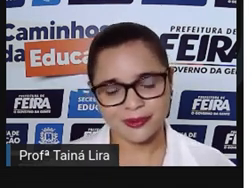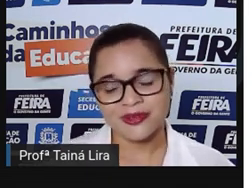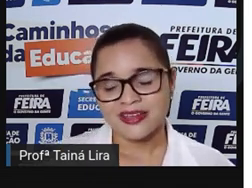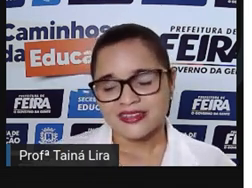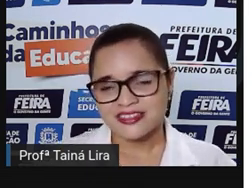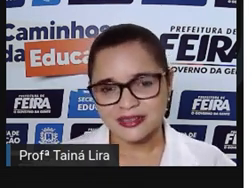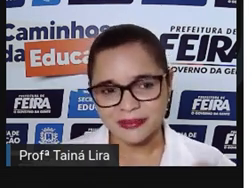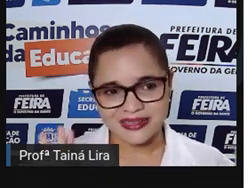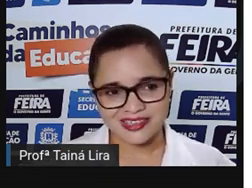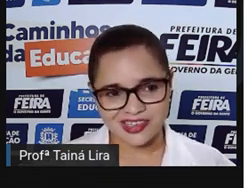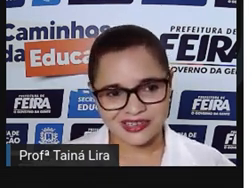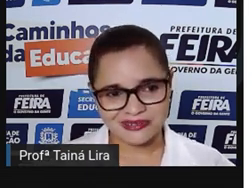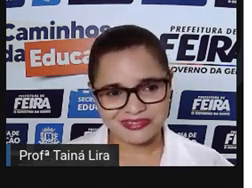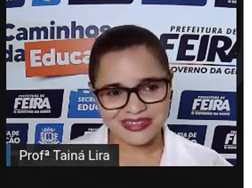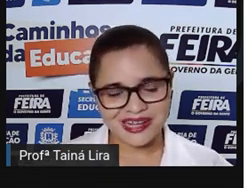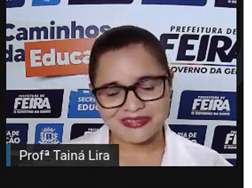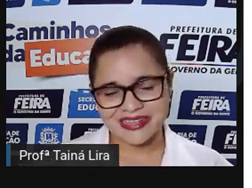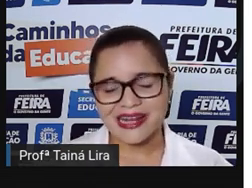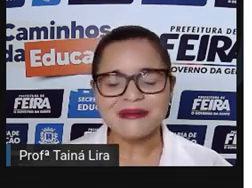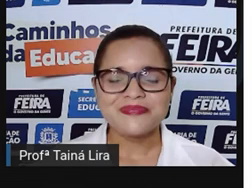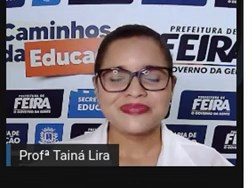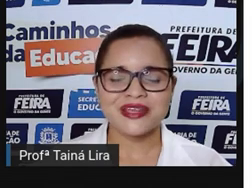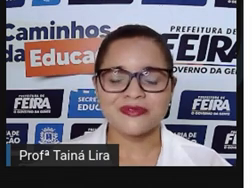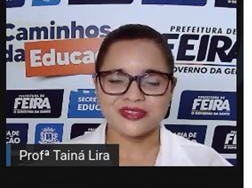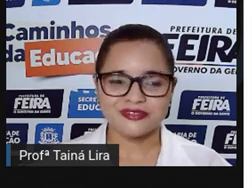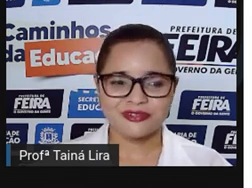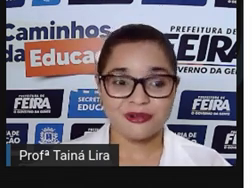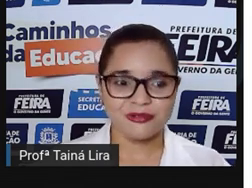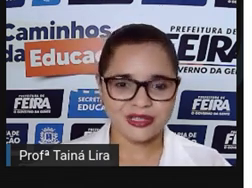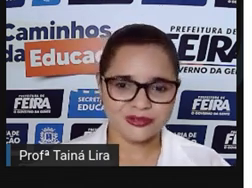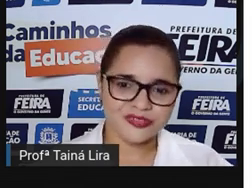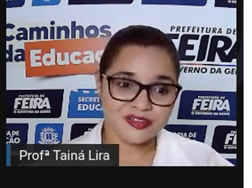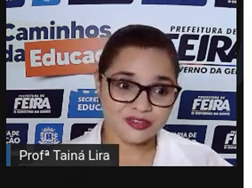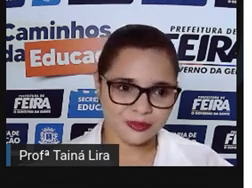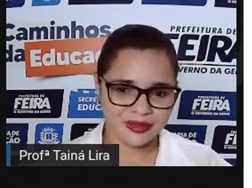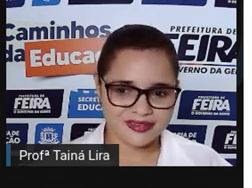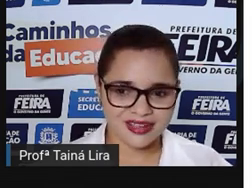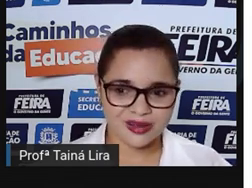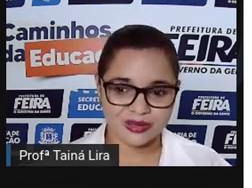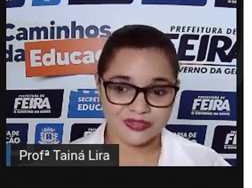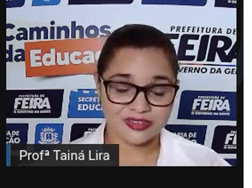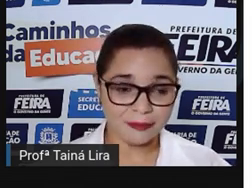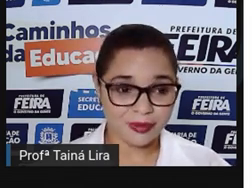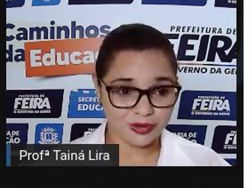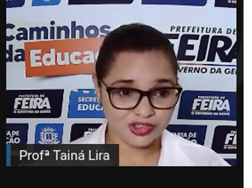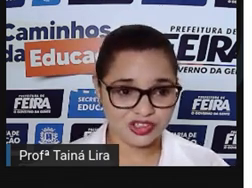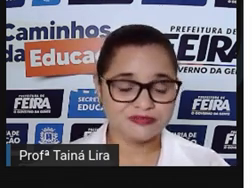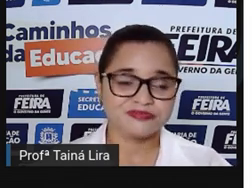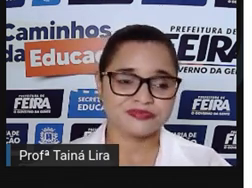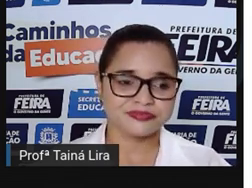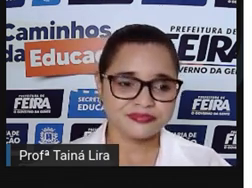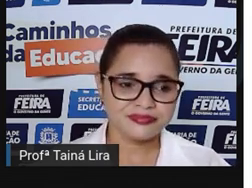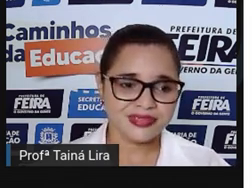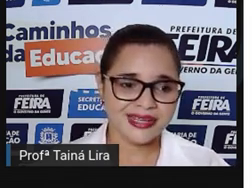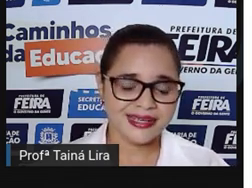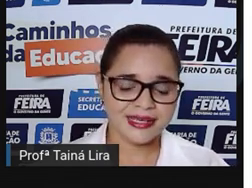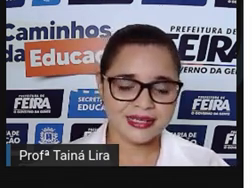Pro sempre deixa aqui no final, tá? Então, se ficou alguma dúvida sobre essa aula, você pode